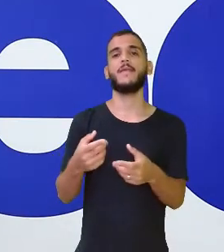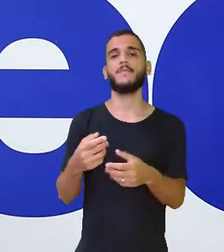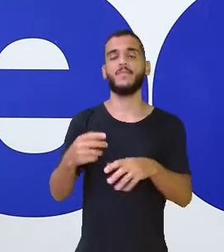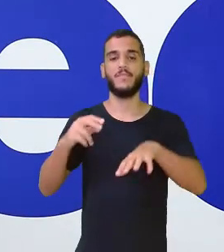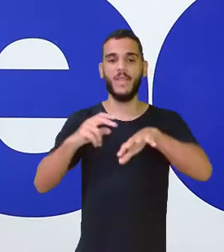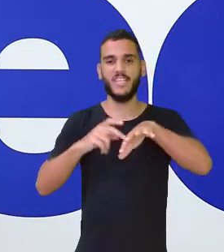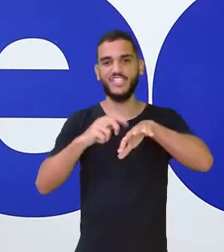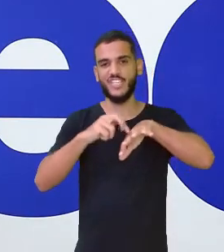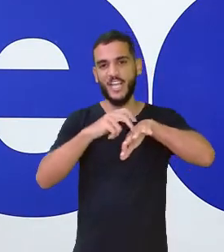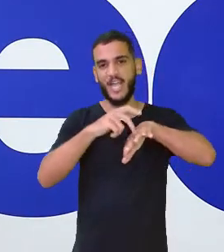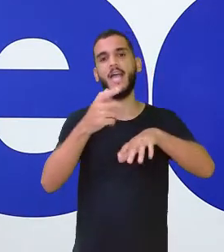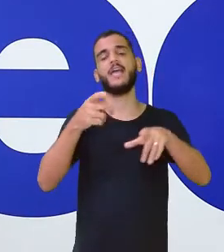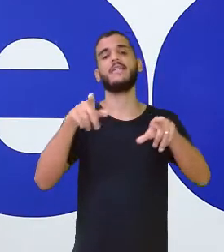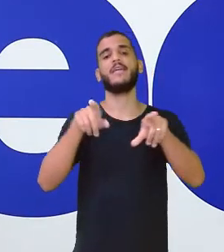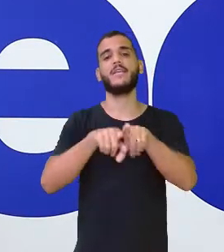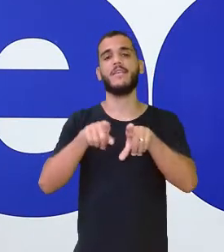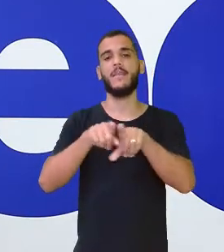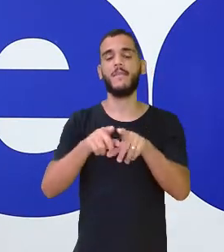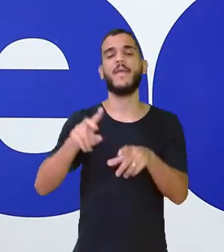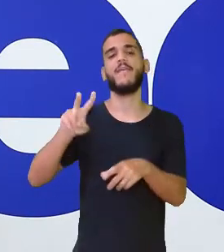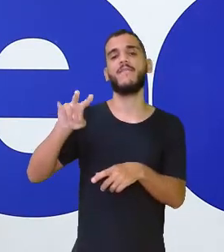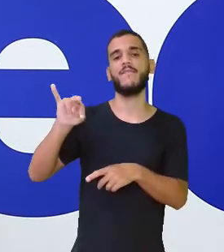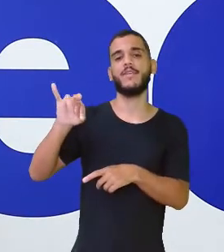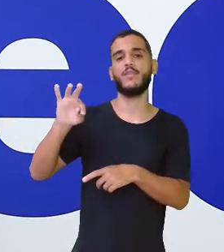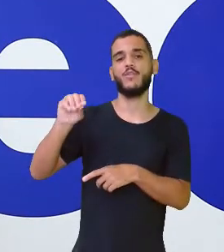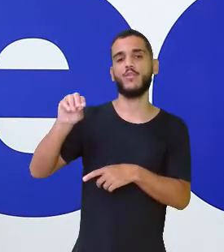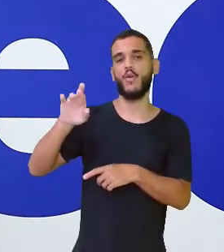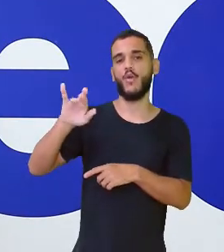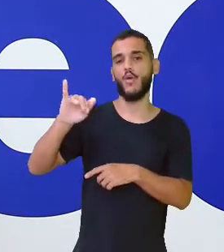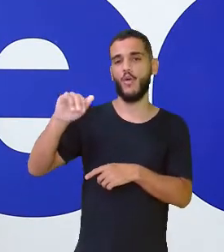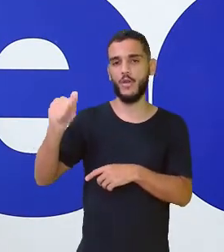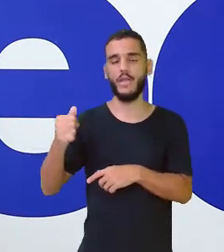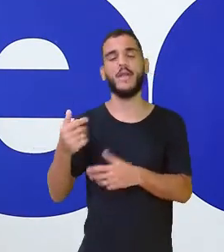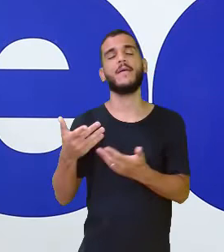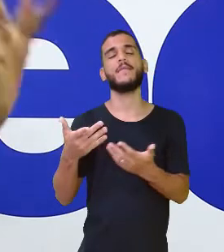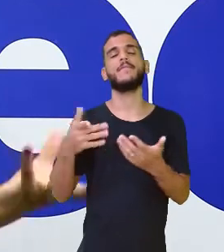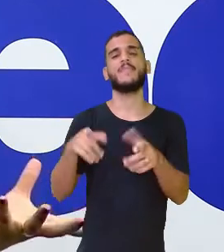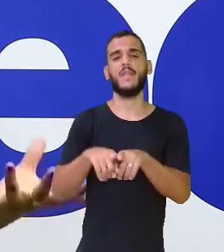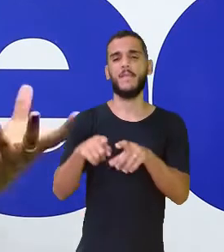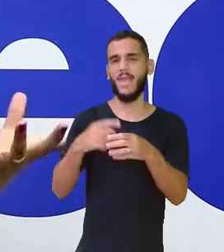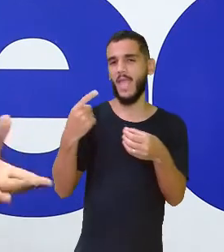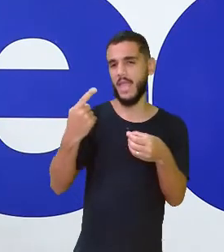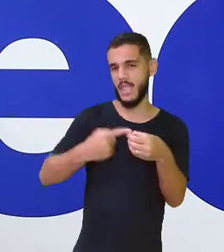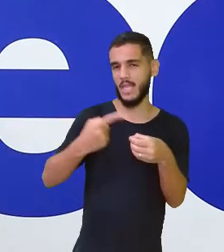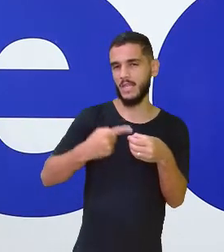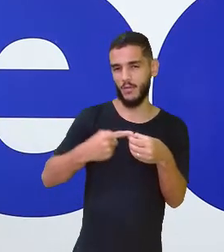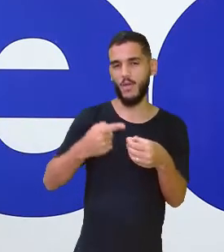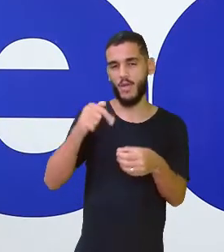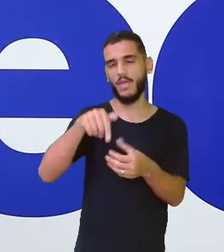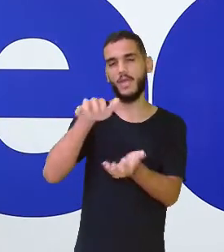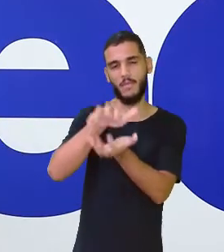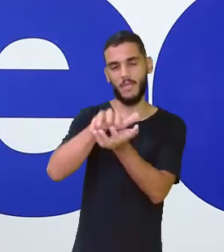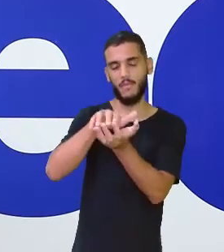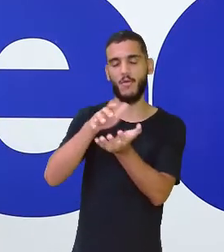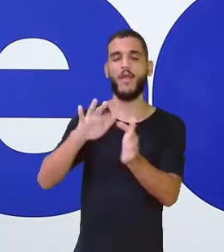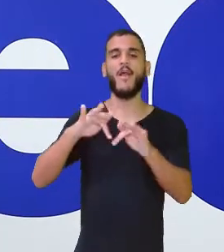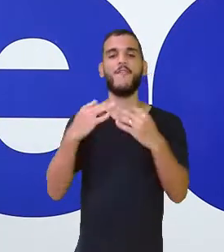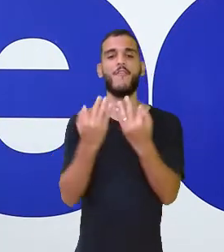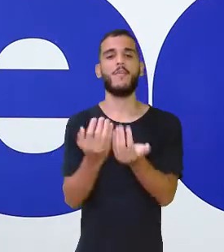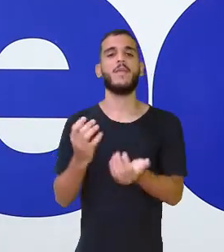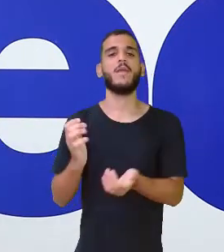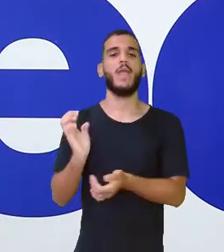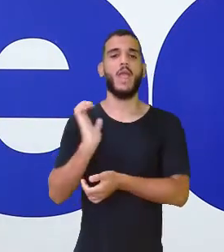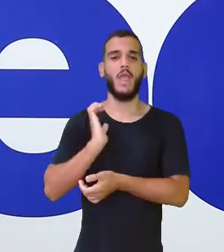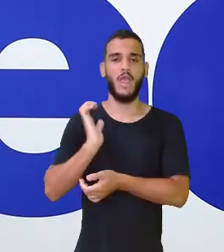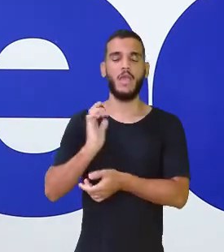Vitória de Santo Antão, geralmente as casas, as famílias ricas sempre têm